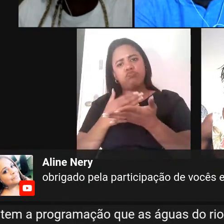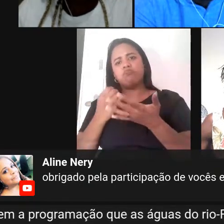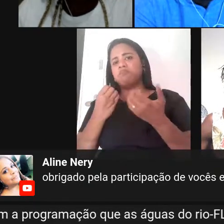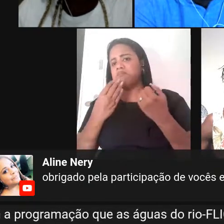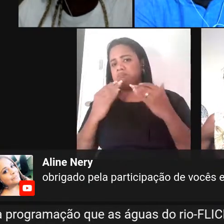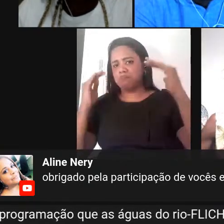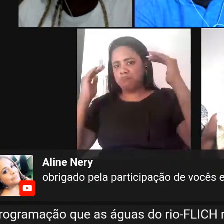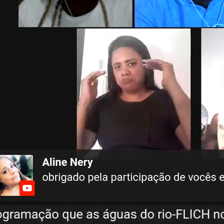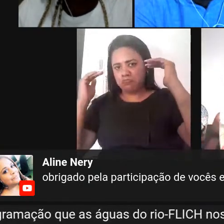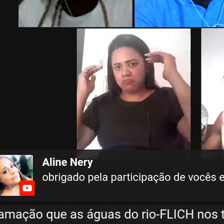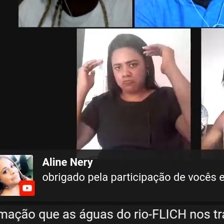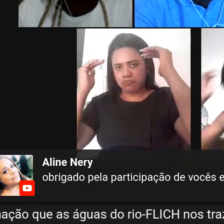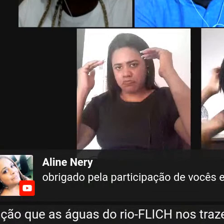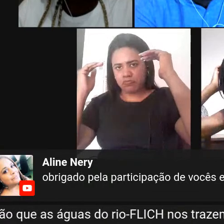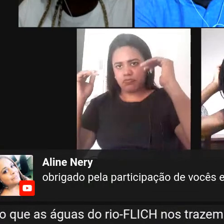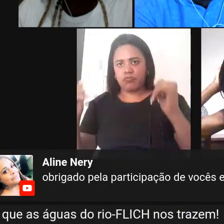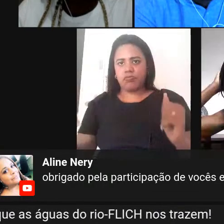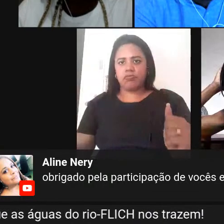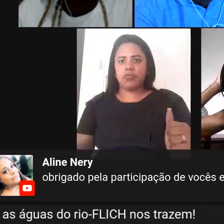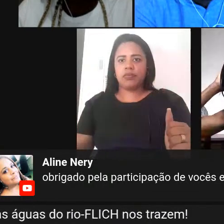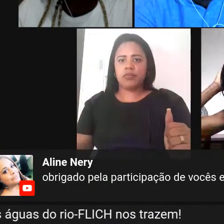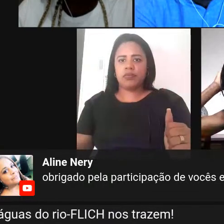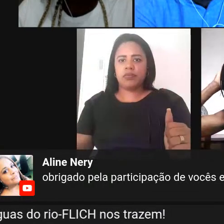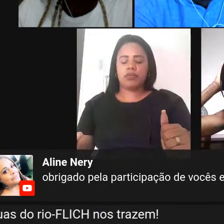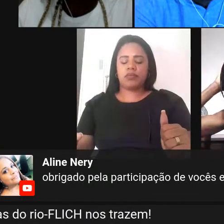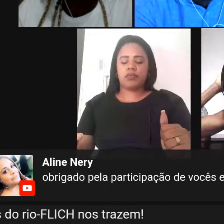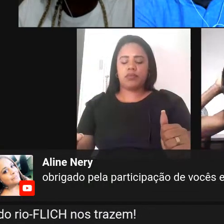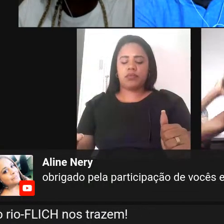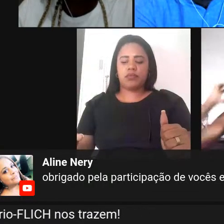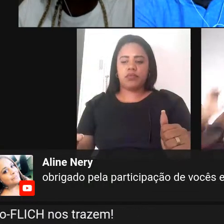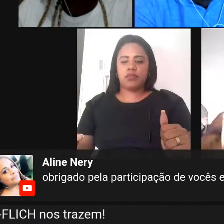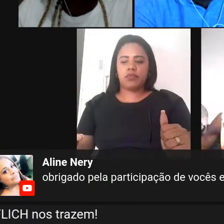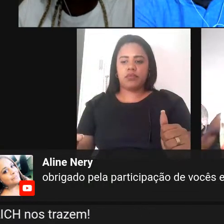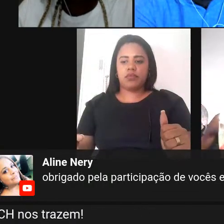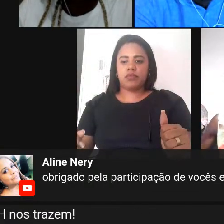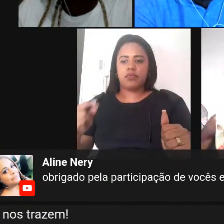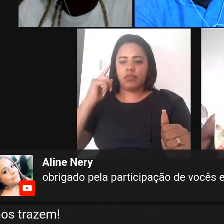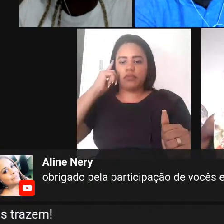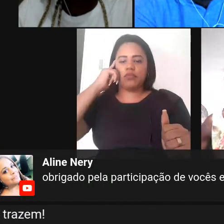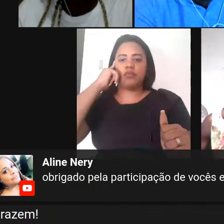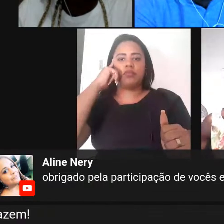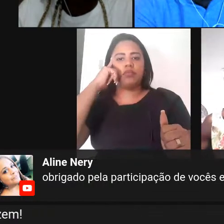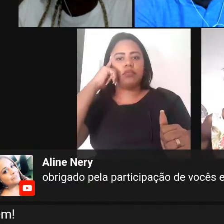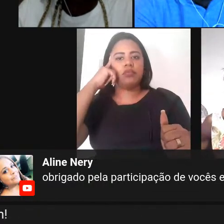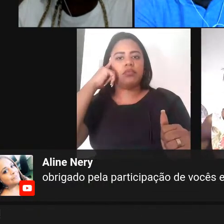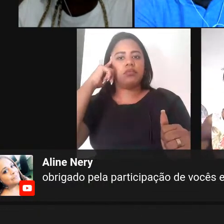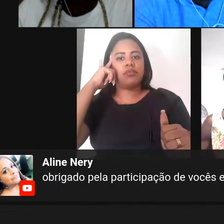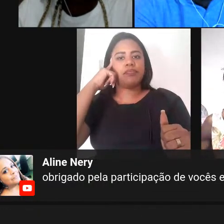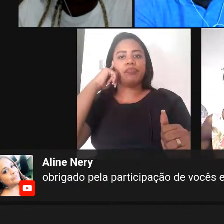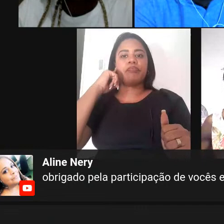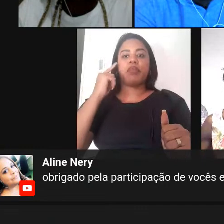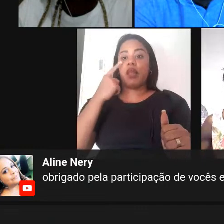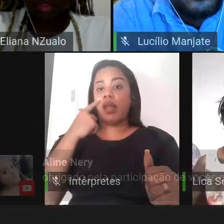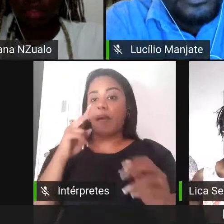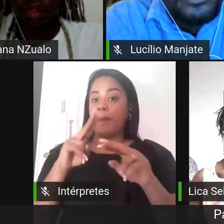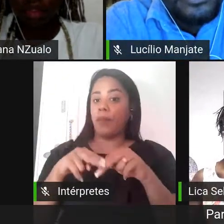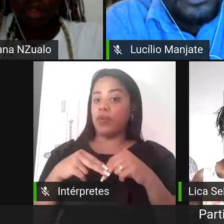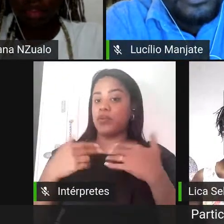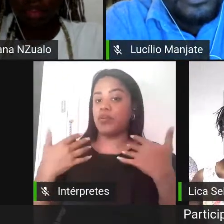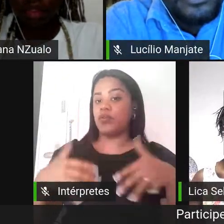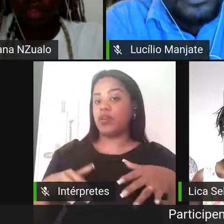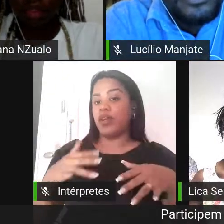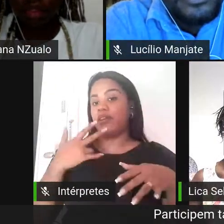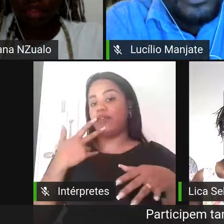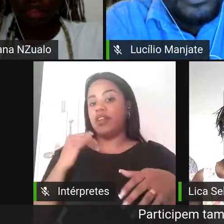naipe de escritores eu podia citar aqui, e por isso que eu disse que não quero cometer injustiça,